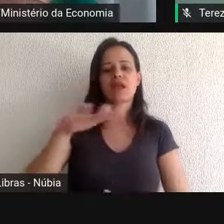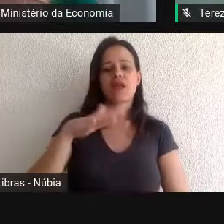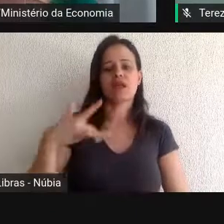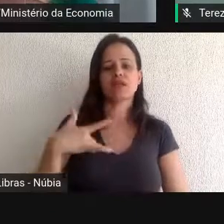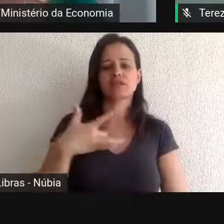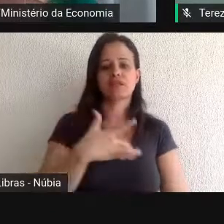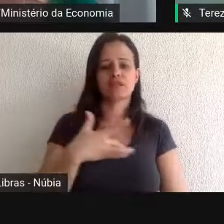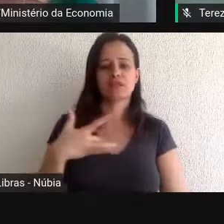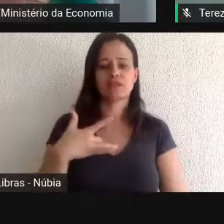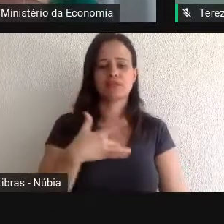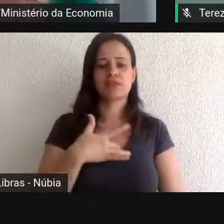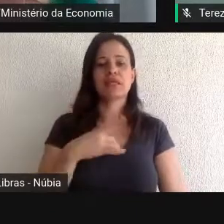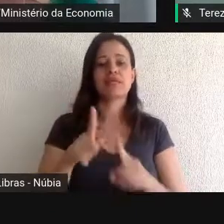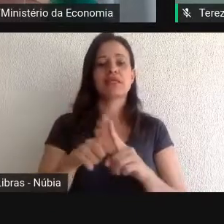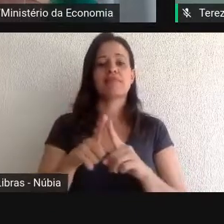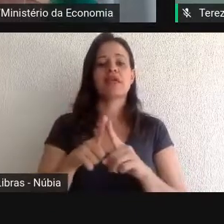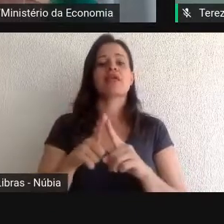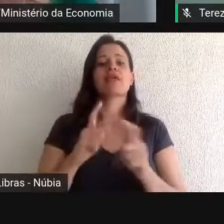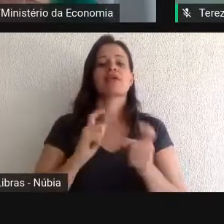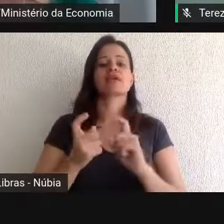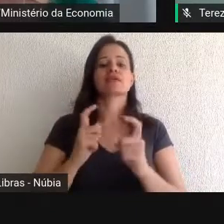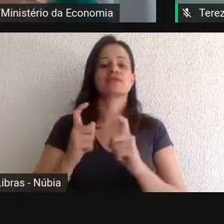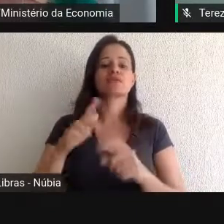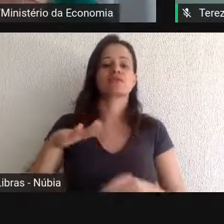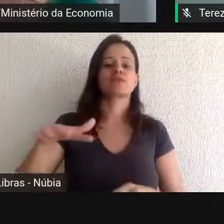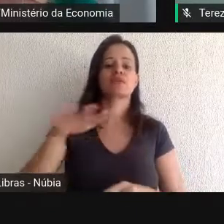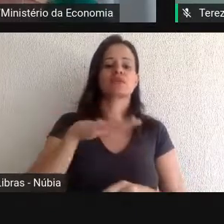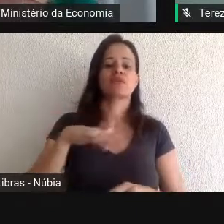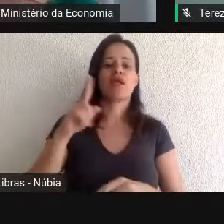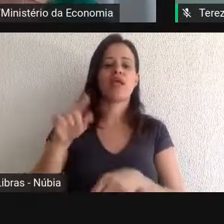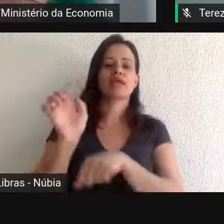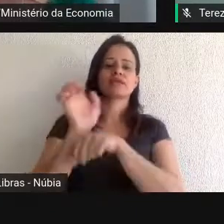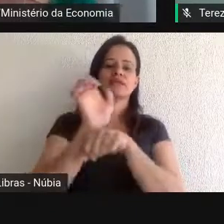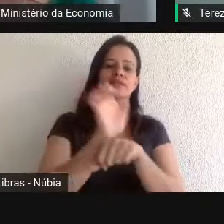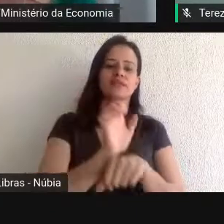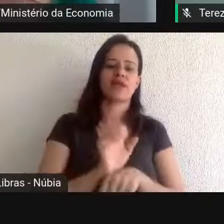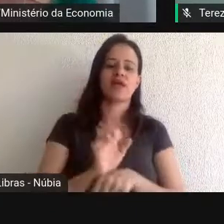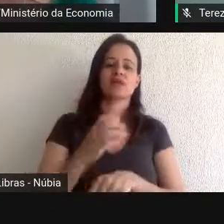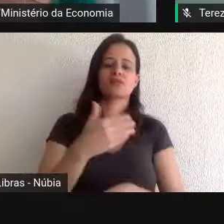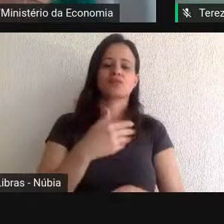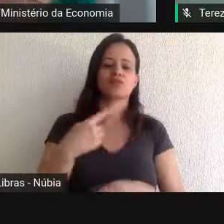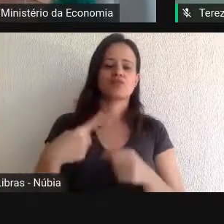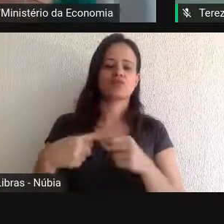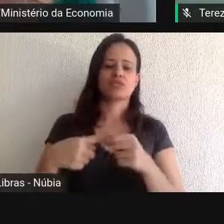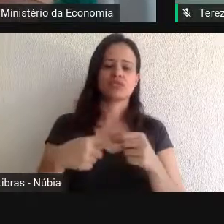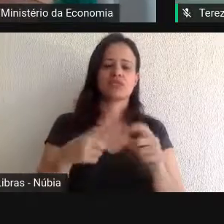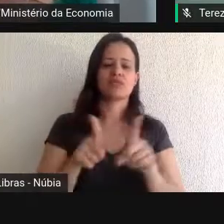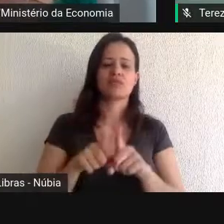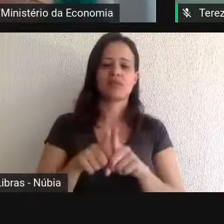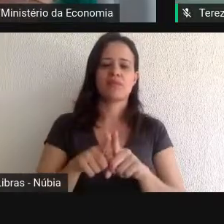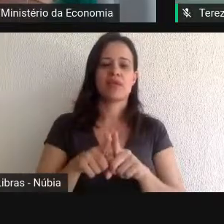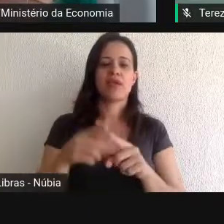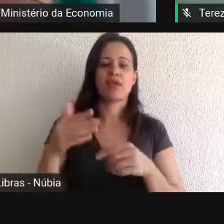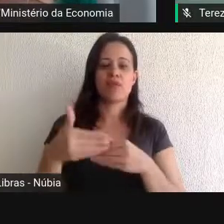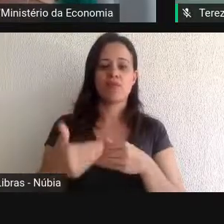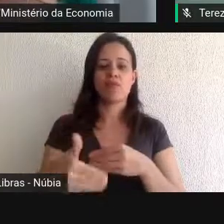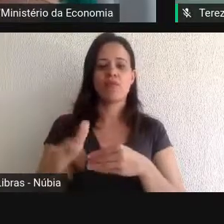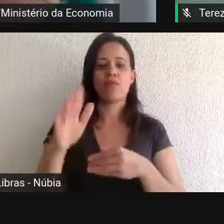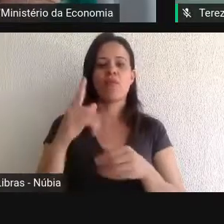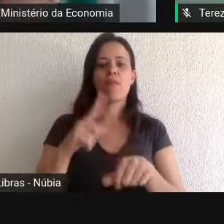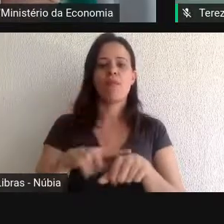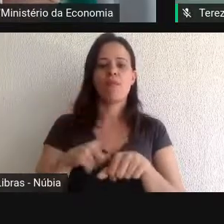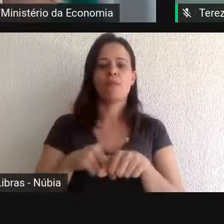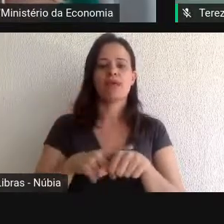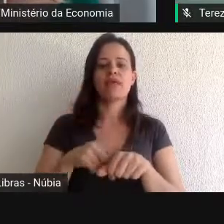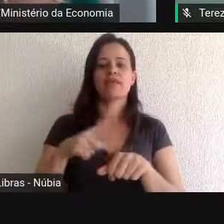saúde, e os executores são os estados e municípios. A partir desse momento, e